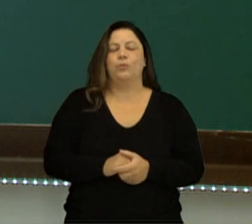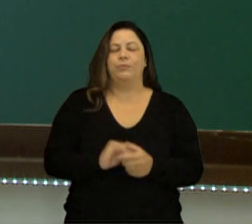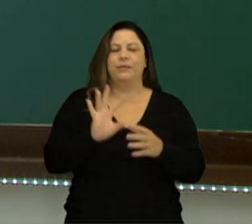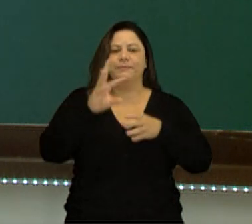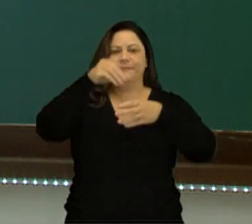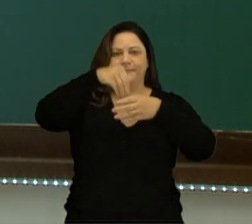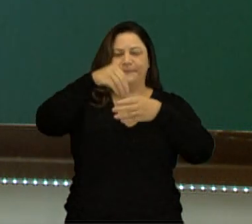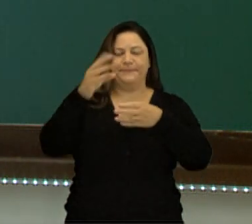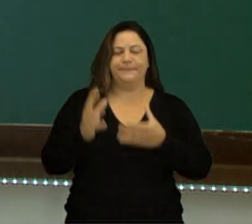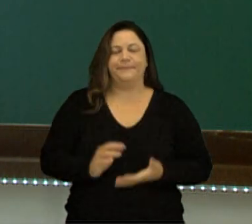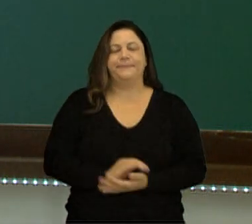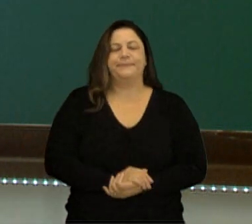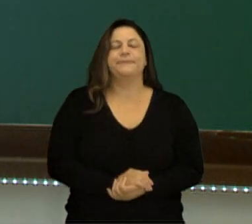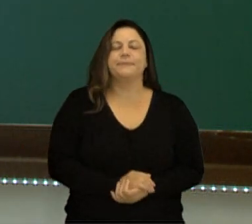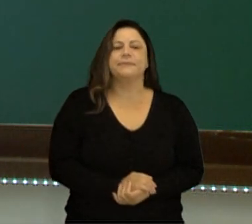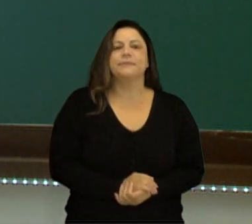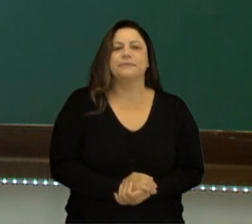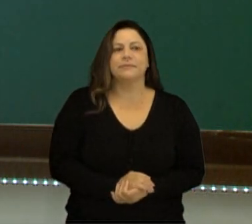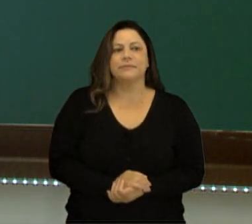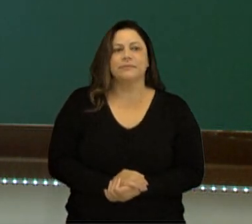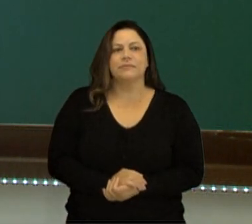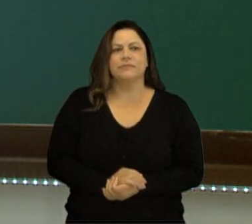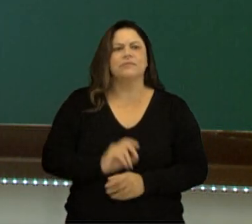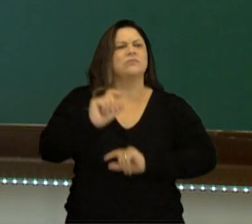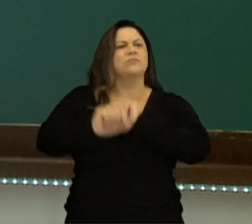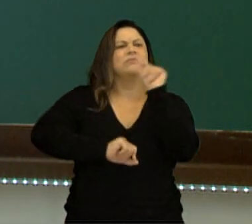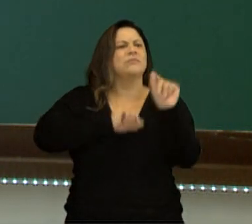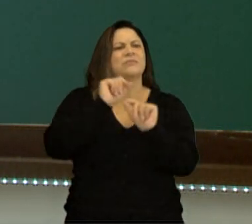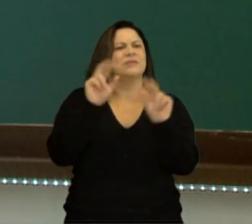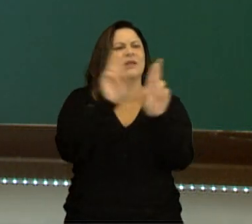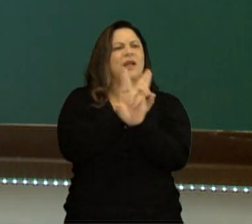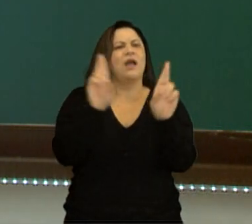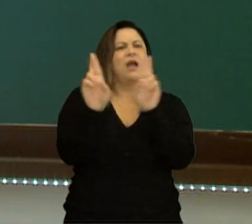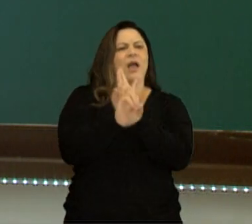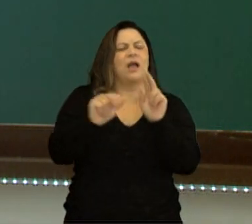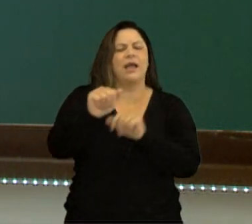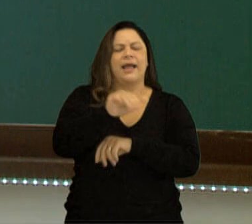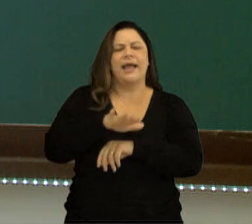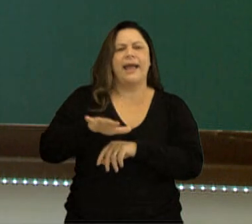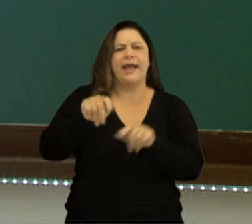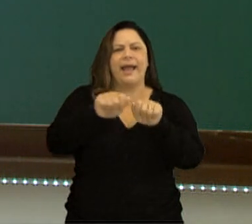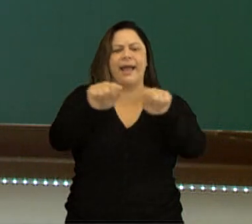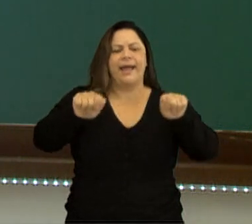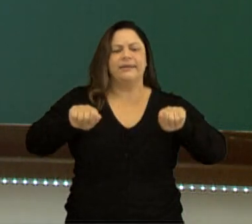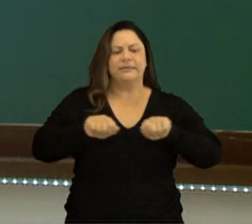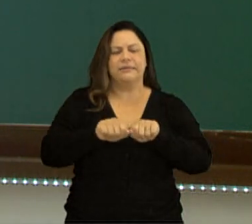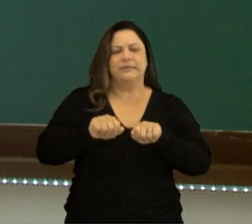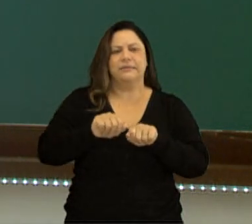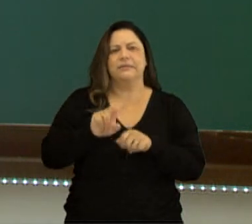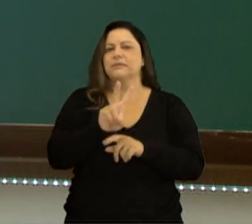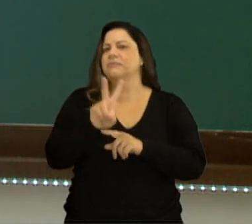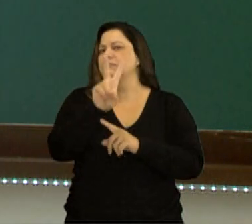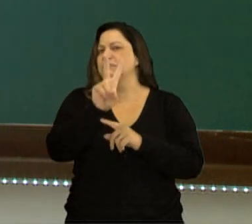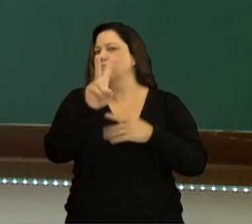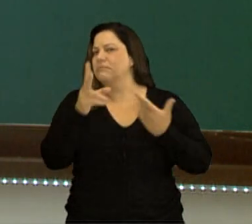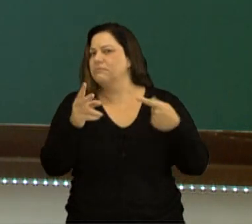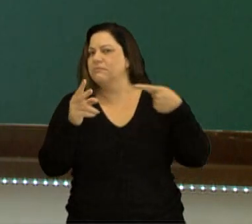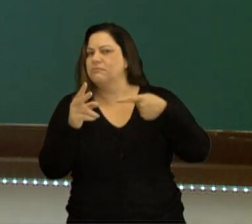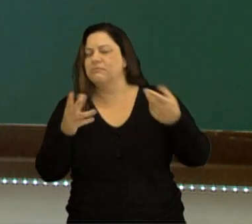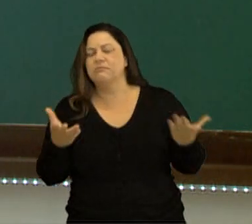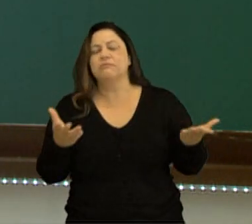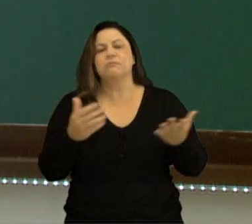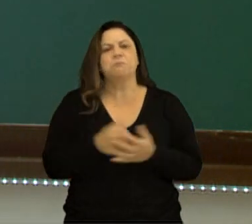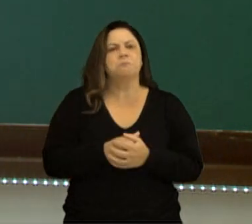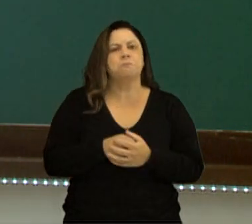versus capacidade, né? Então vamos lá. Qual a relação entre a área e o volume? O que tem a ver?